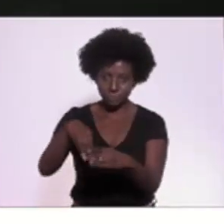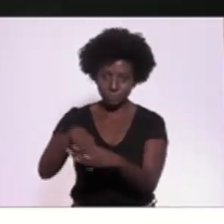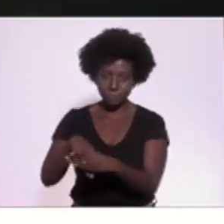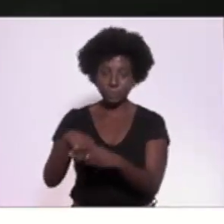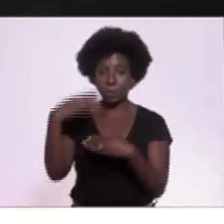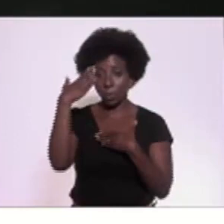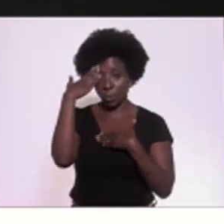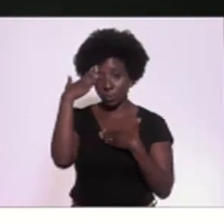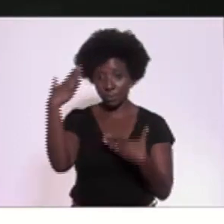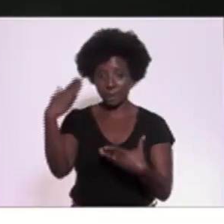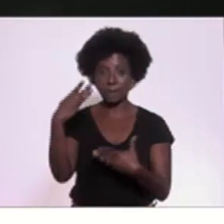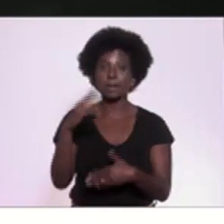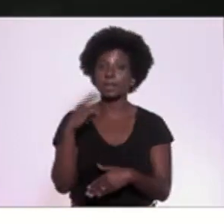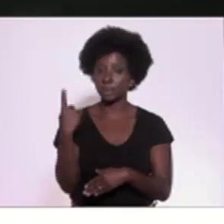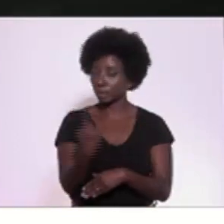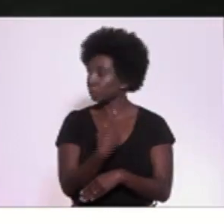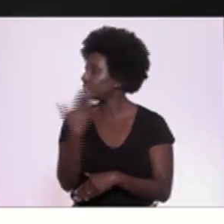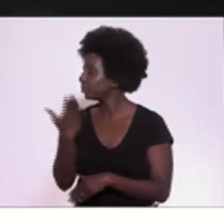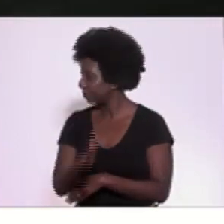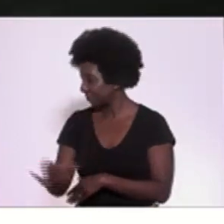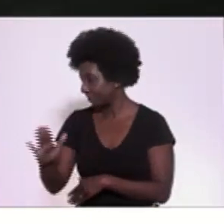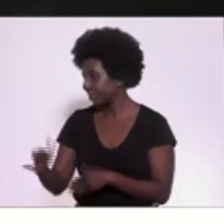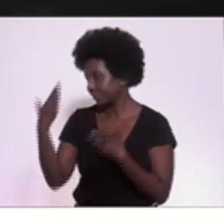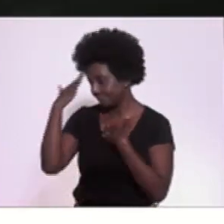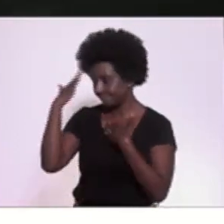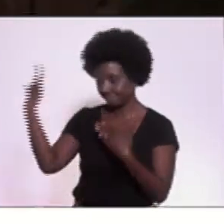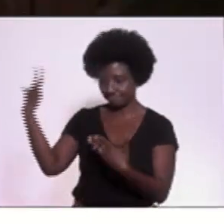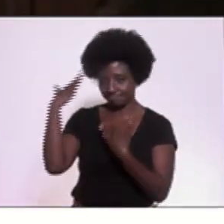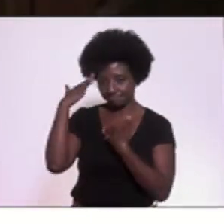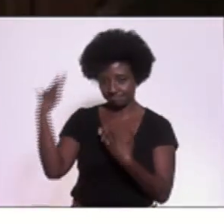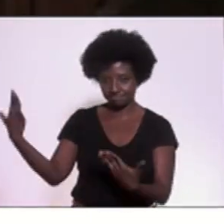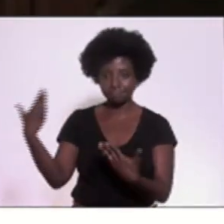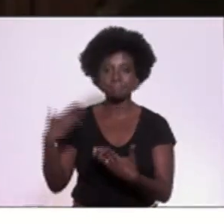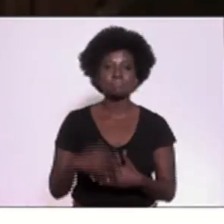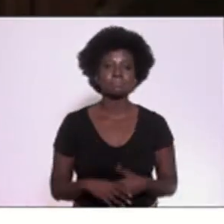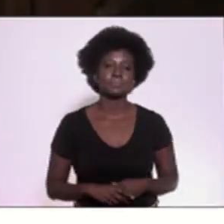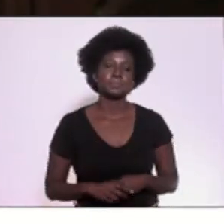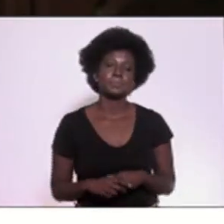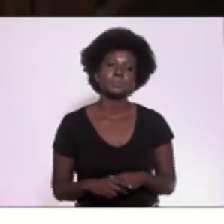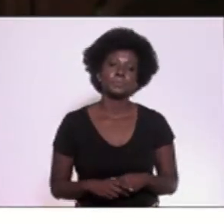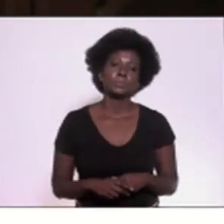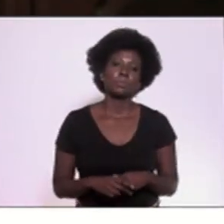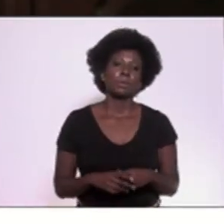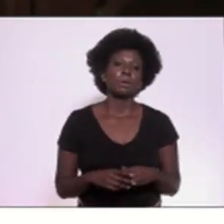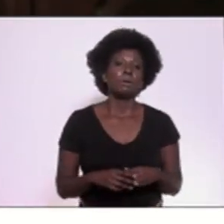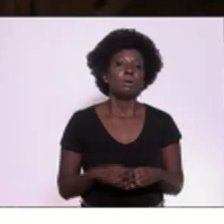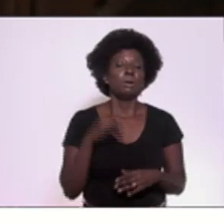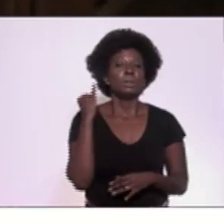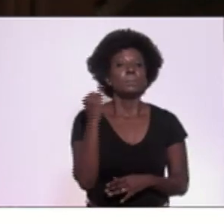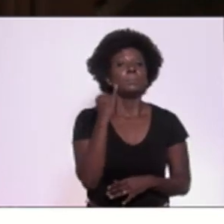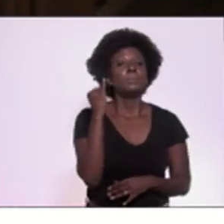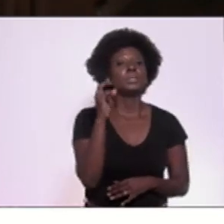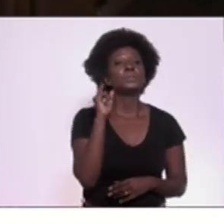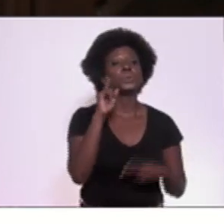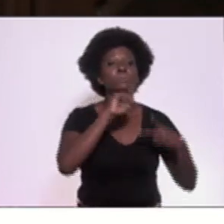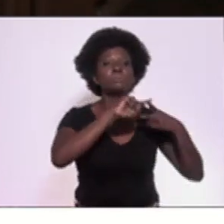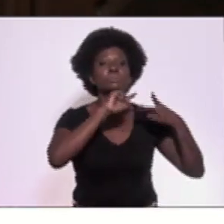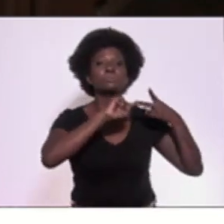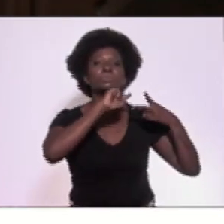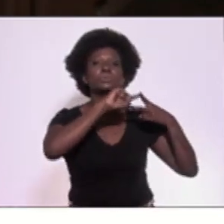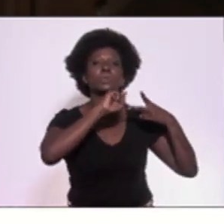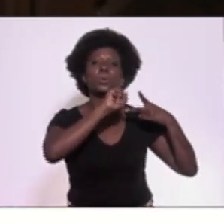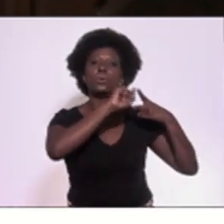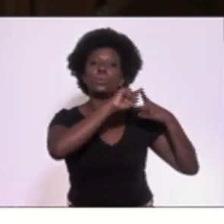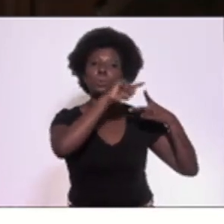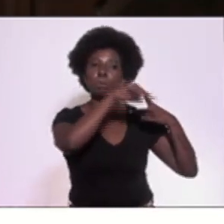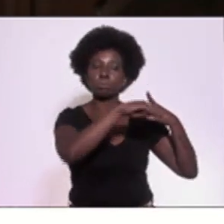pela presença criançada aí de Jardim Gramacho de Caxias. Obrigado, André. Então, queria só ressaltar esses dois pontos. Um que o Luiz Paulo levantou e